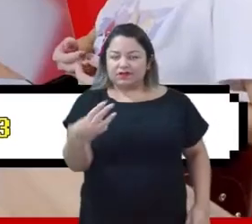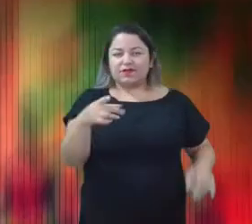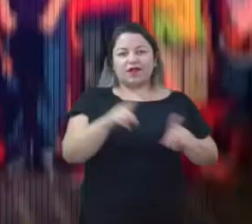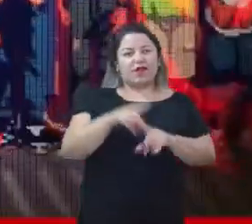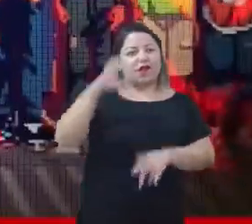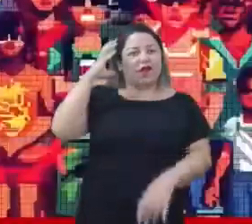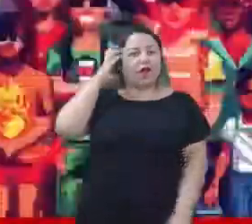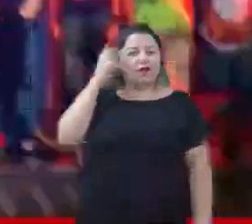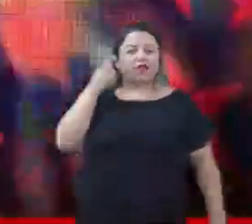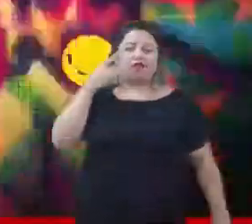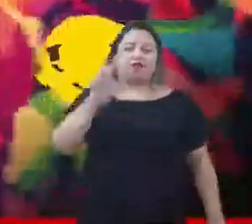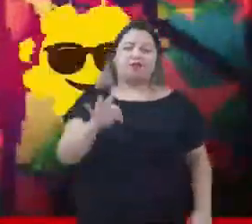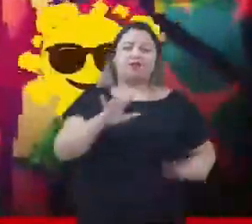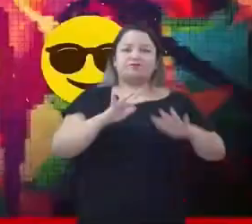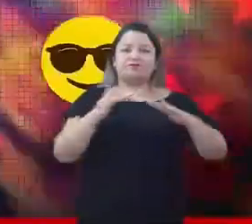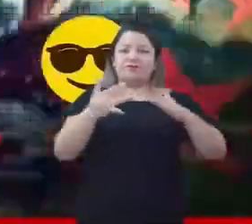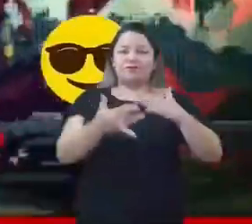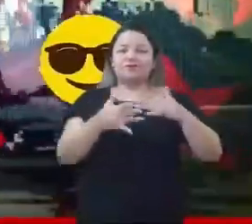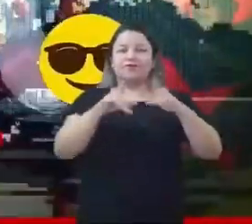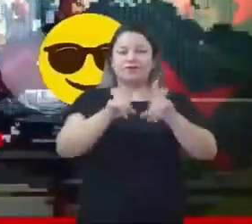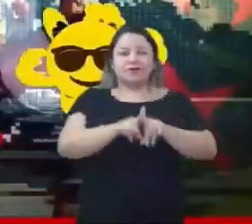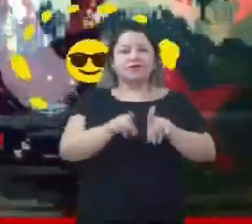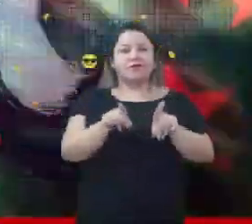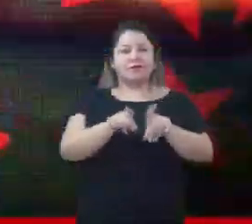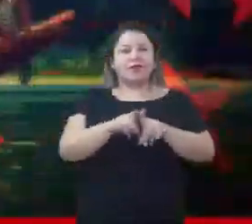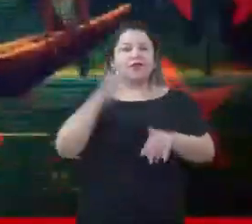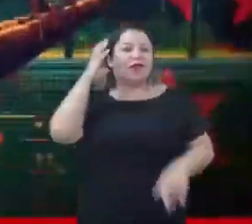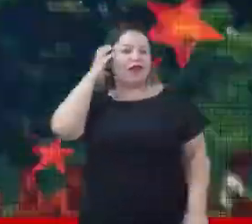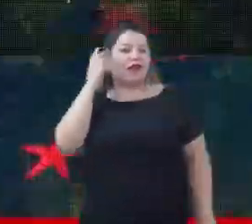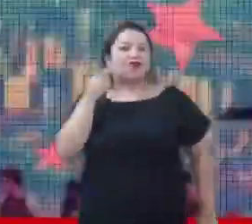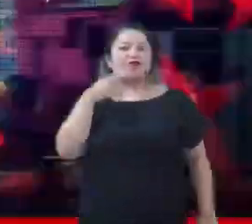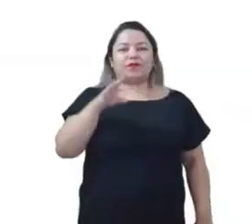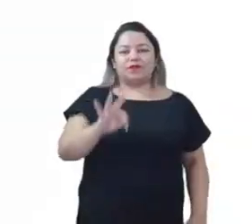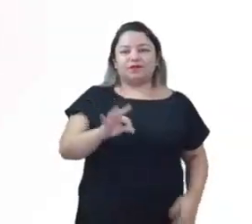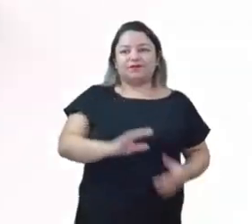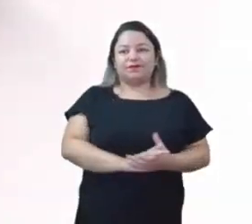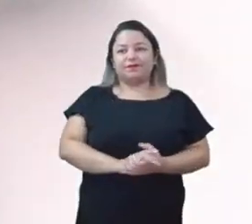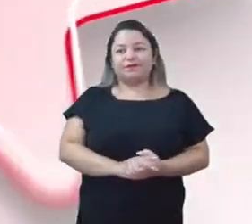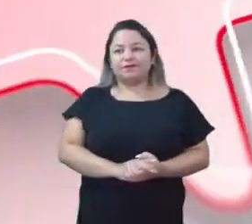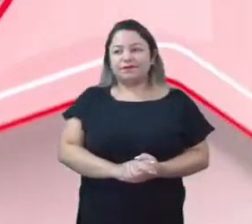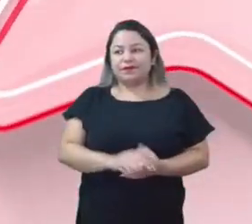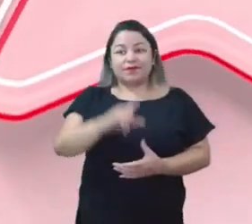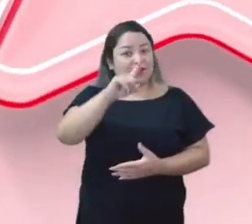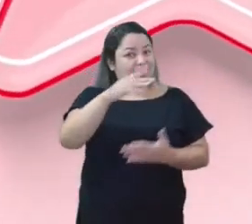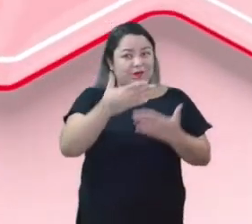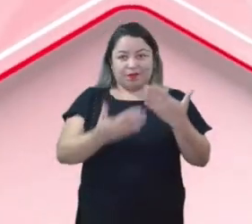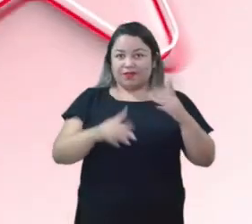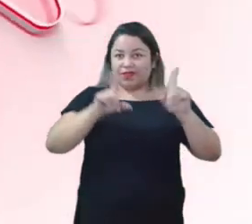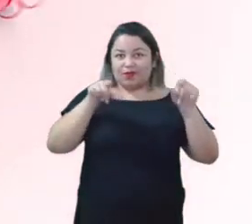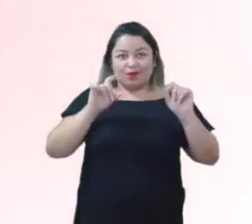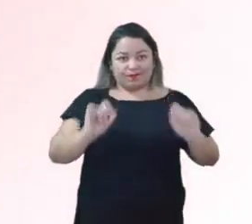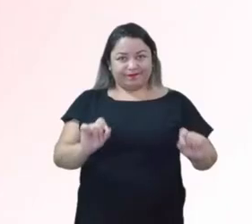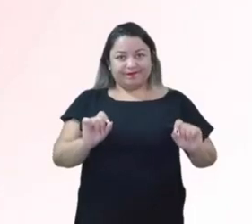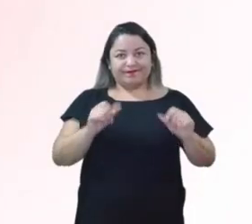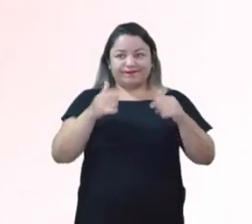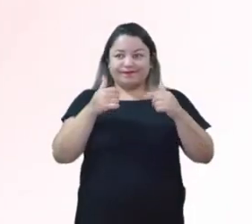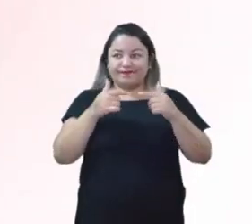Rádio PT ou nas plataformas de streaming da Rádio PT. Não dá pra perder,